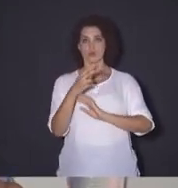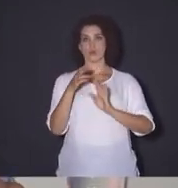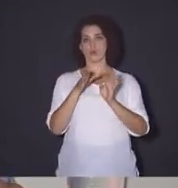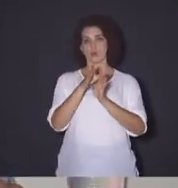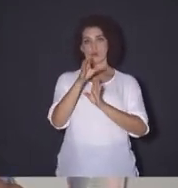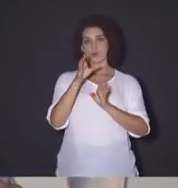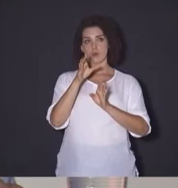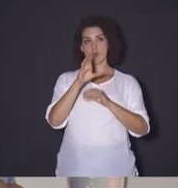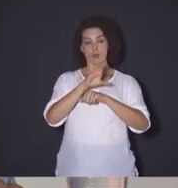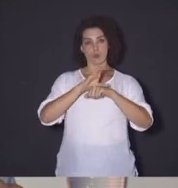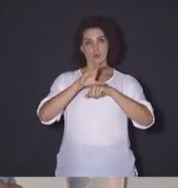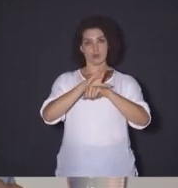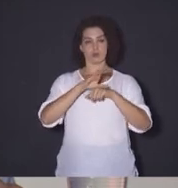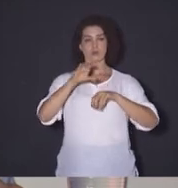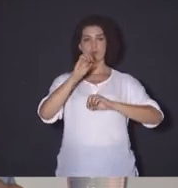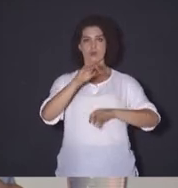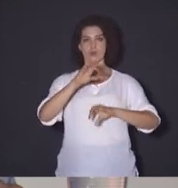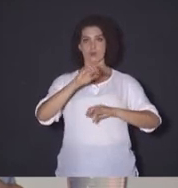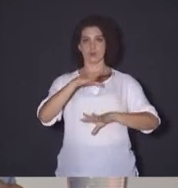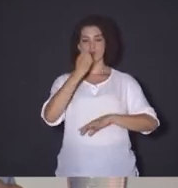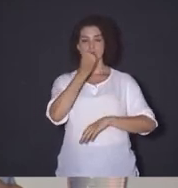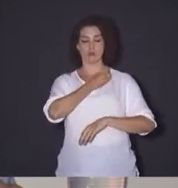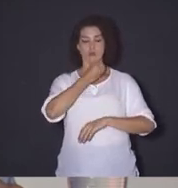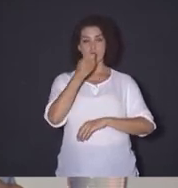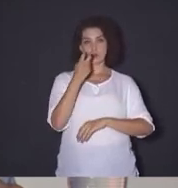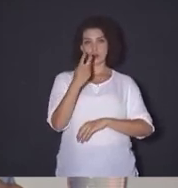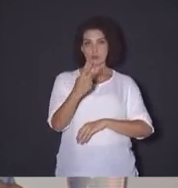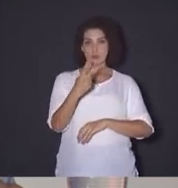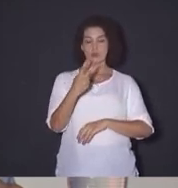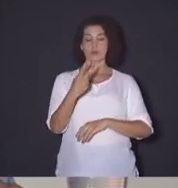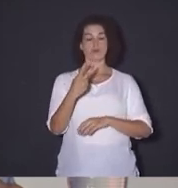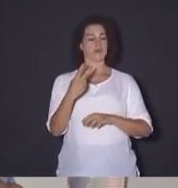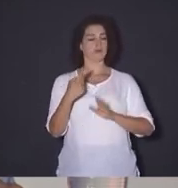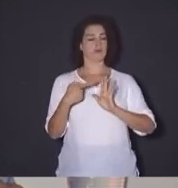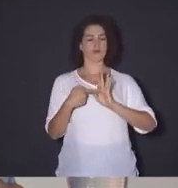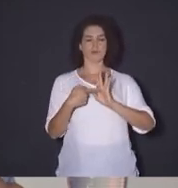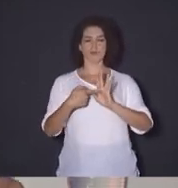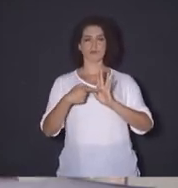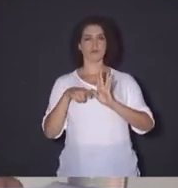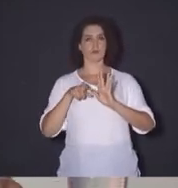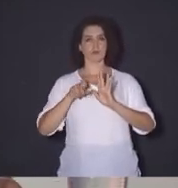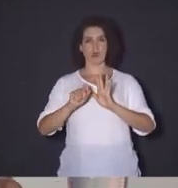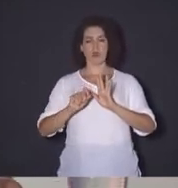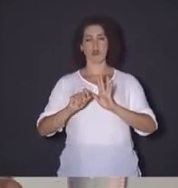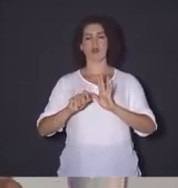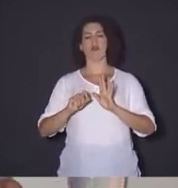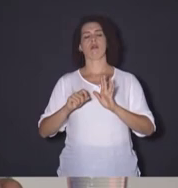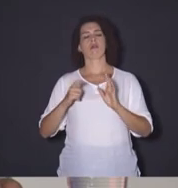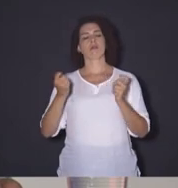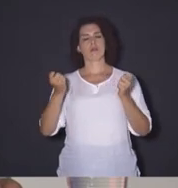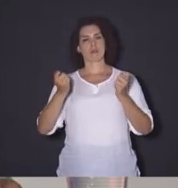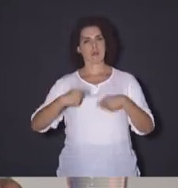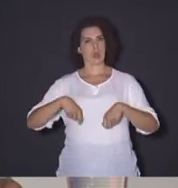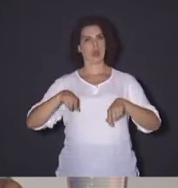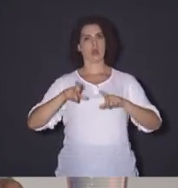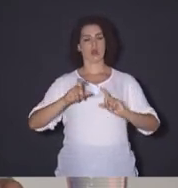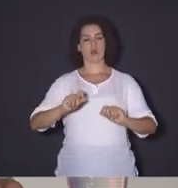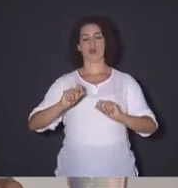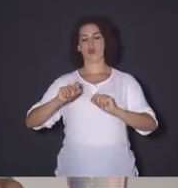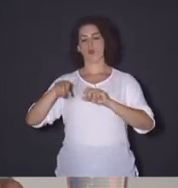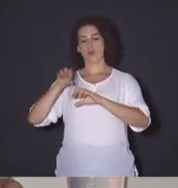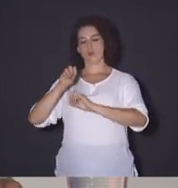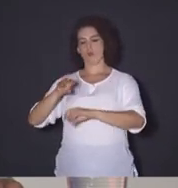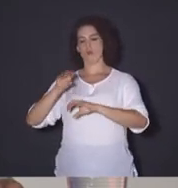ao possibilitar ao valorizar e sobretudo validar as iniciativas de formação continuada